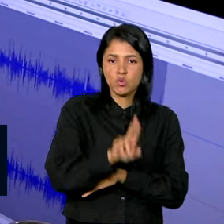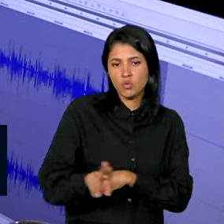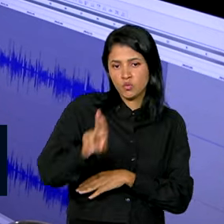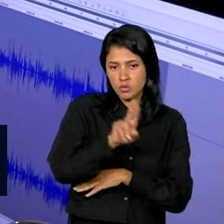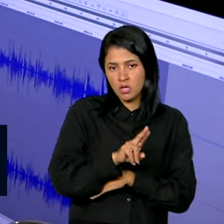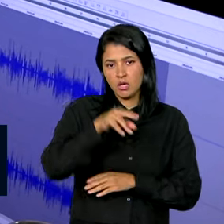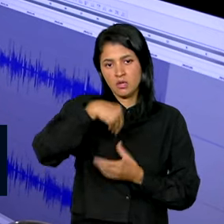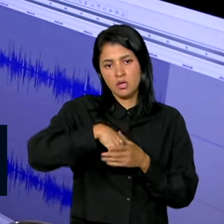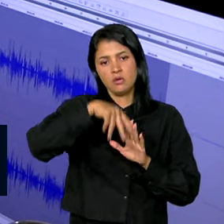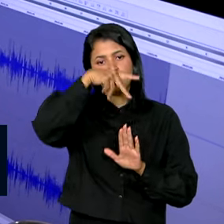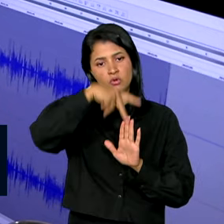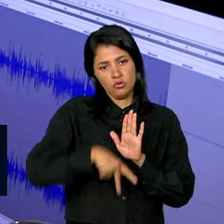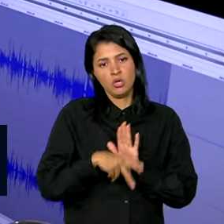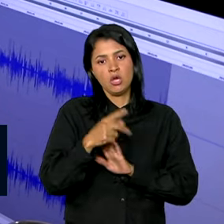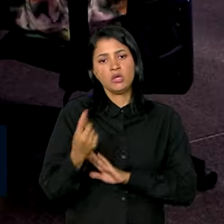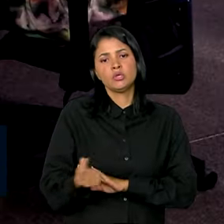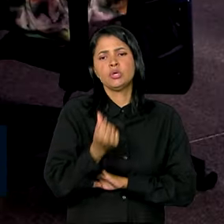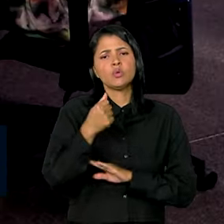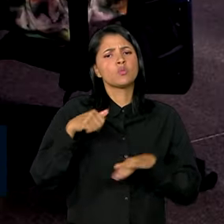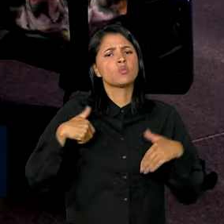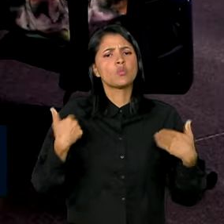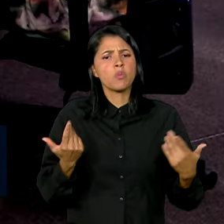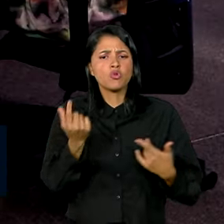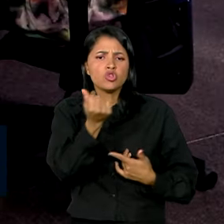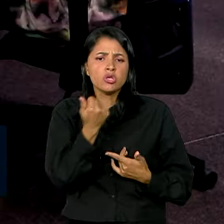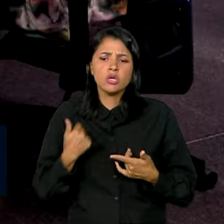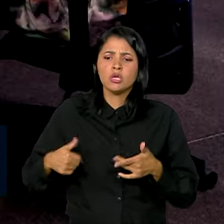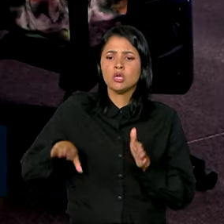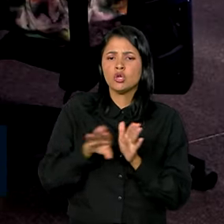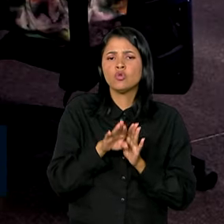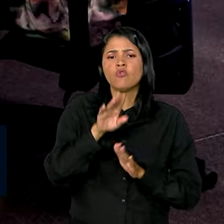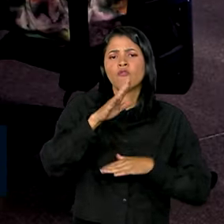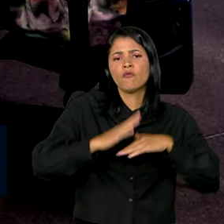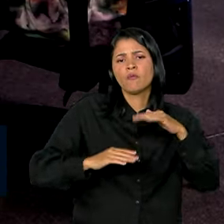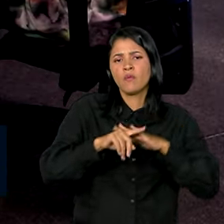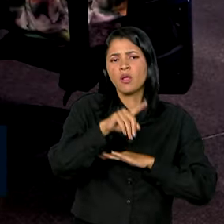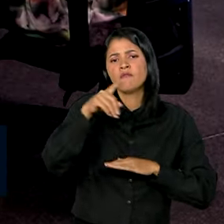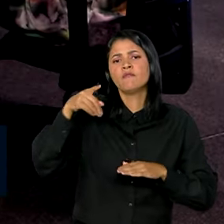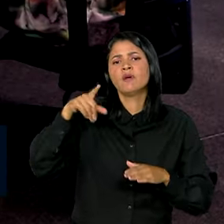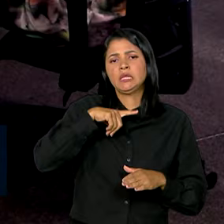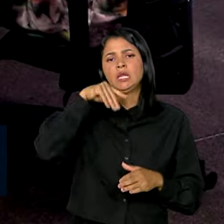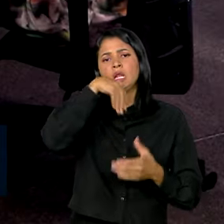nestes projetos, né, essa verba, mas como é que o dinheiro vai chegar na prática lá no instituto?